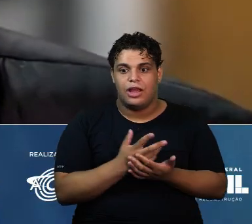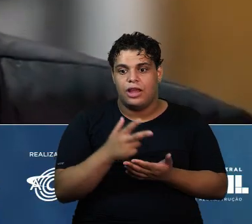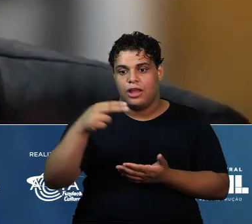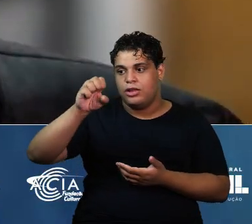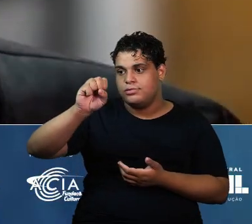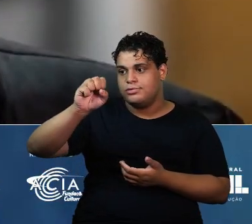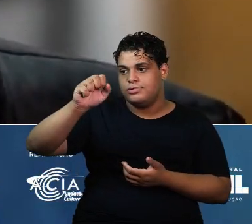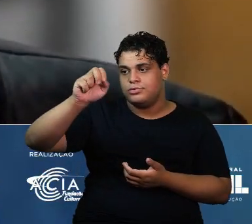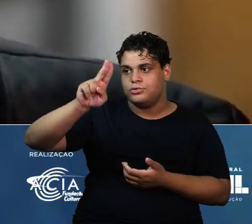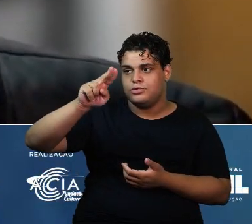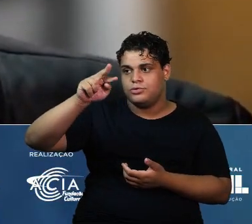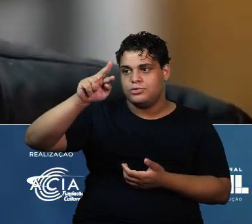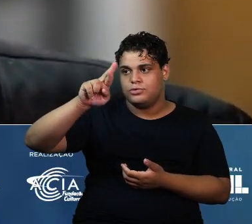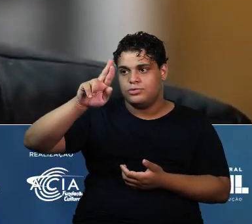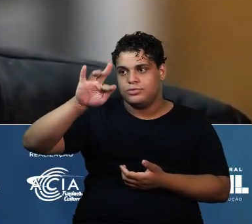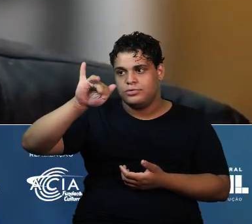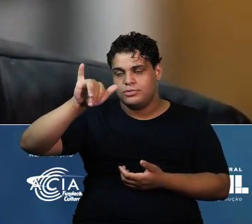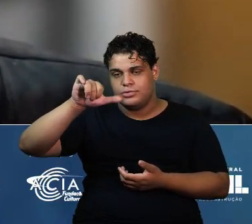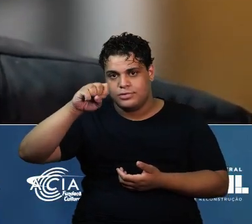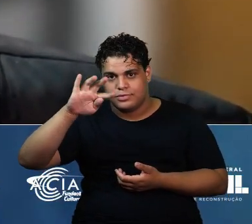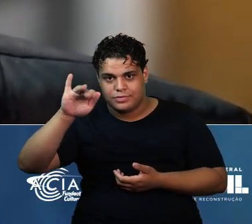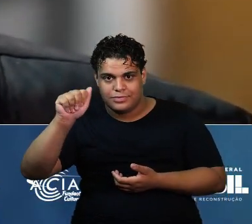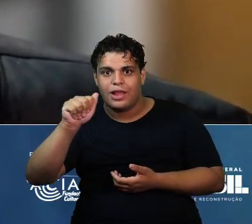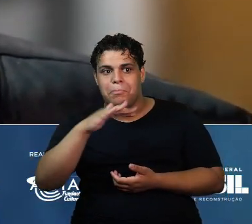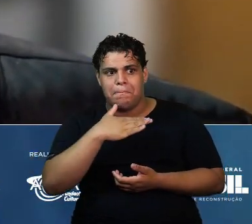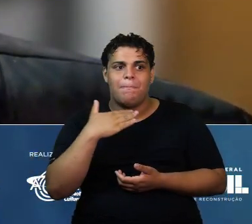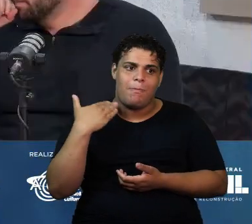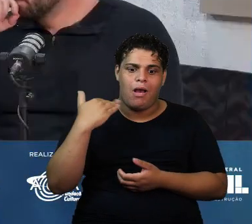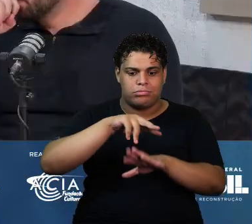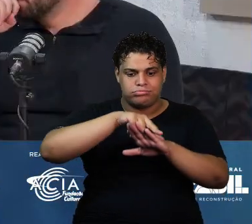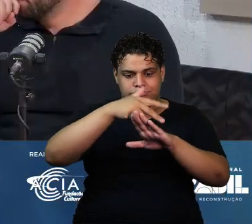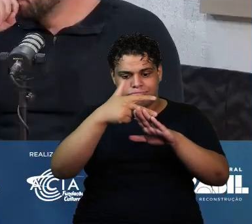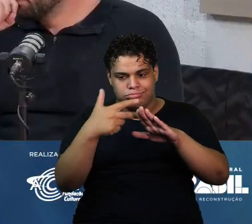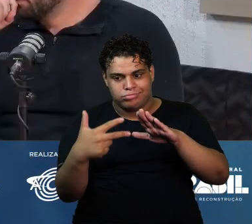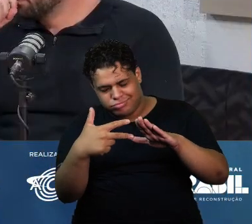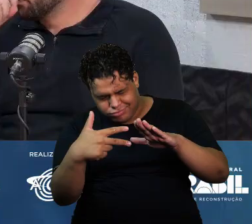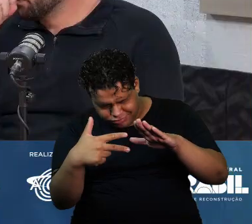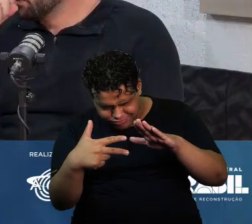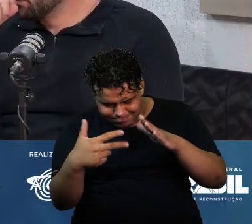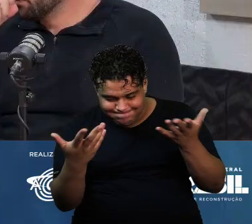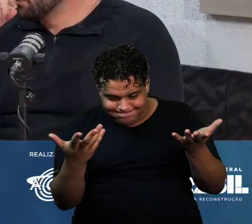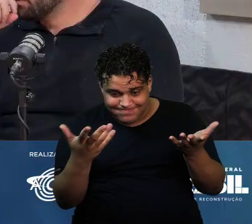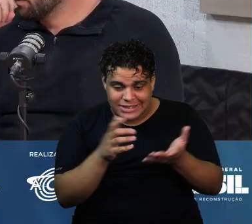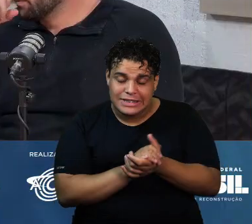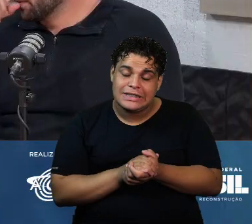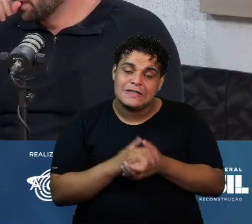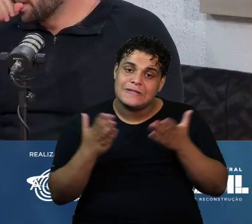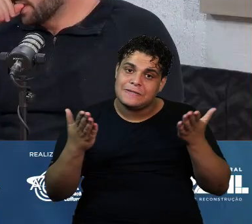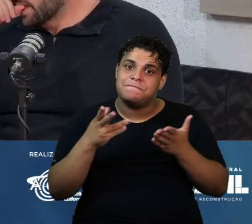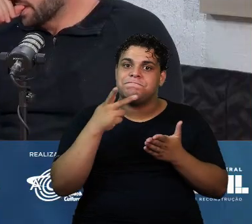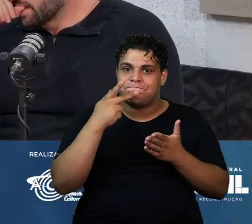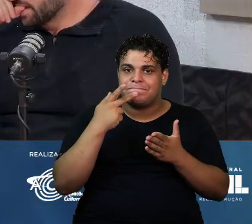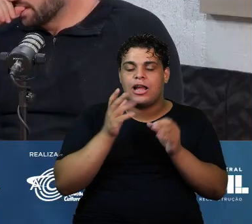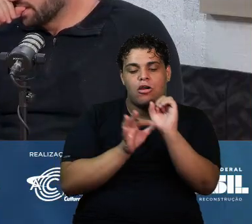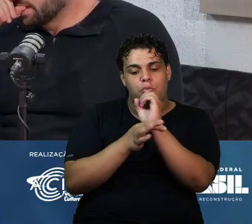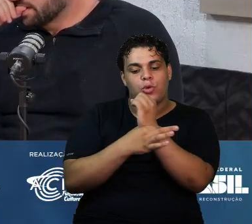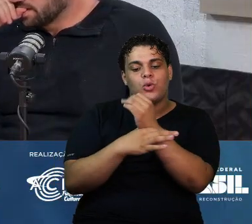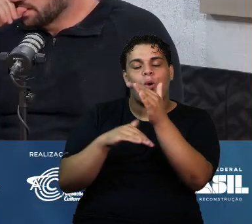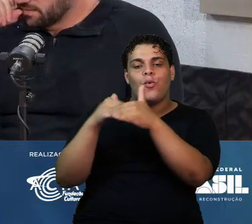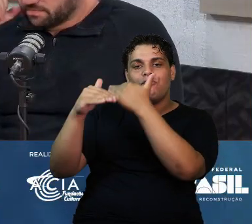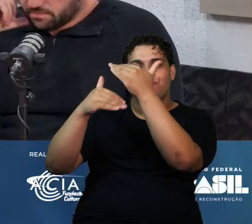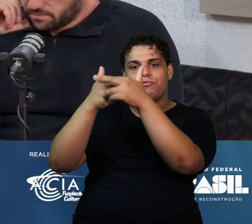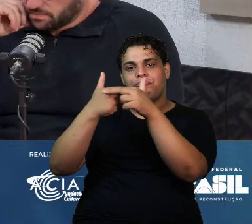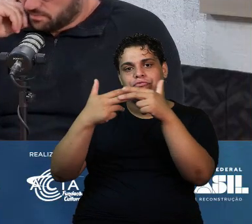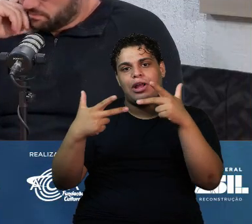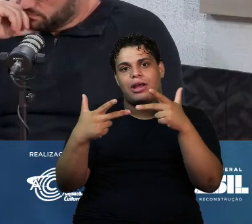afogado. Isso não Sim. inibe que as pessoas tenham problema. Por isso que a gente fala em camadas de proteção. Então, a gente tem que se preocupar